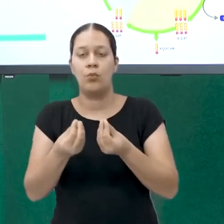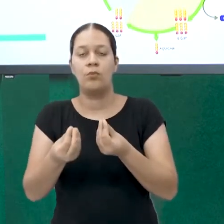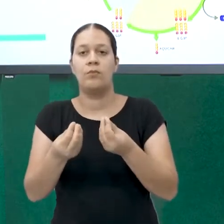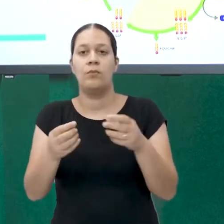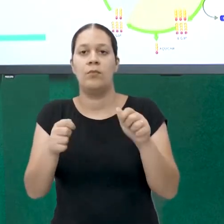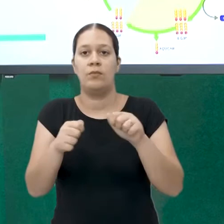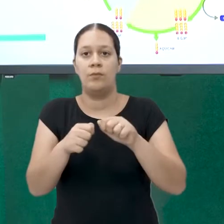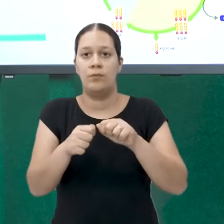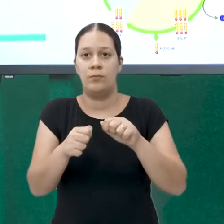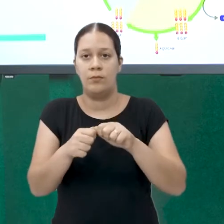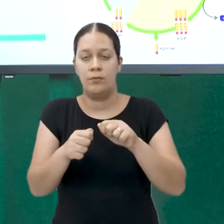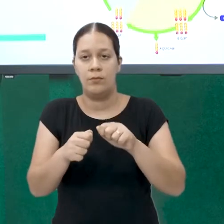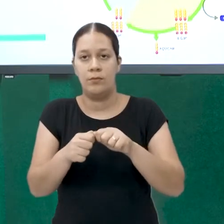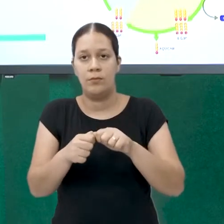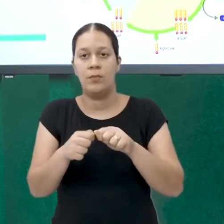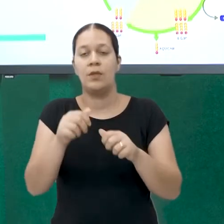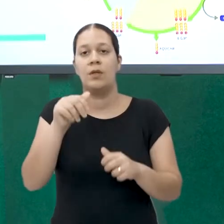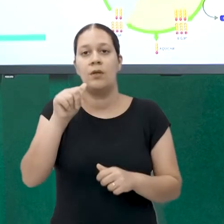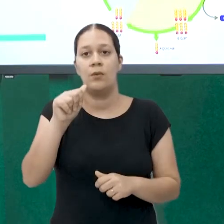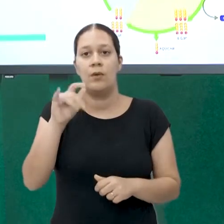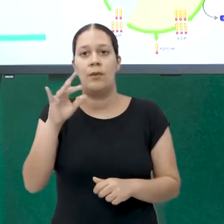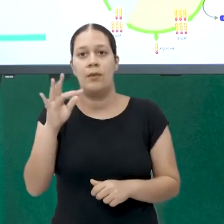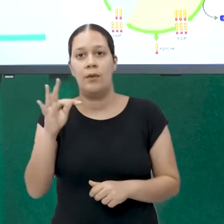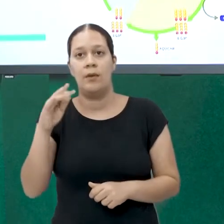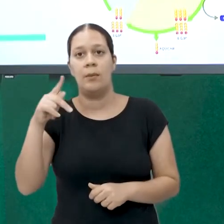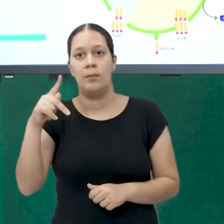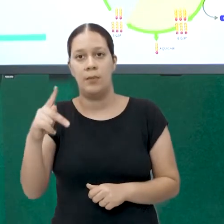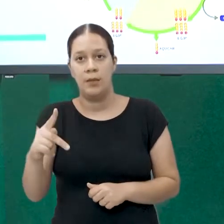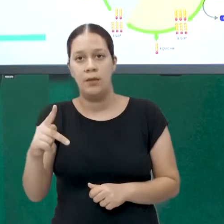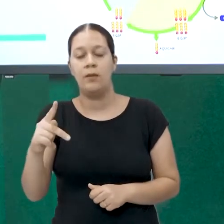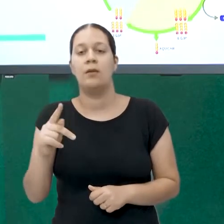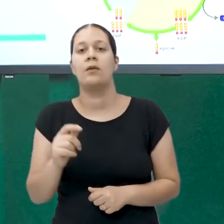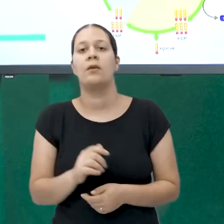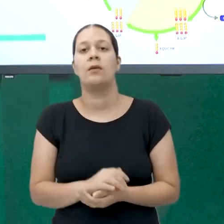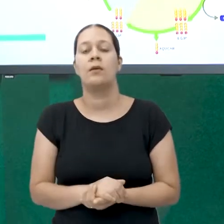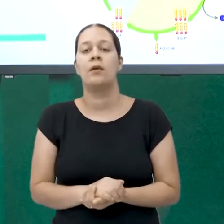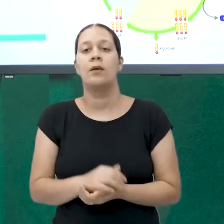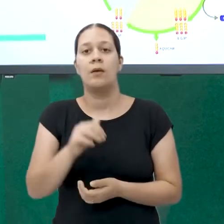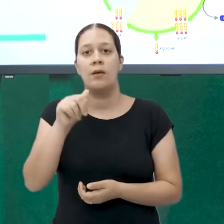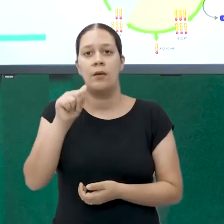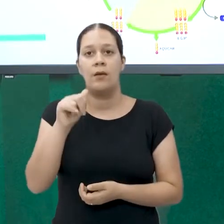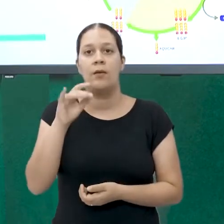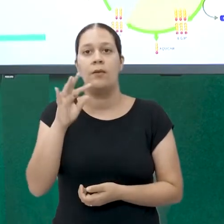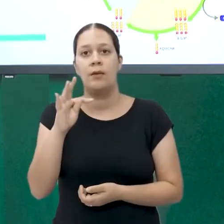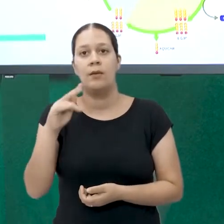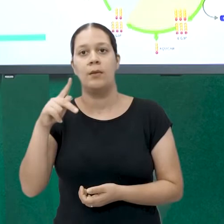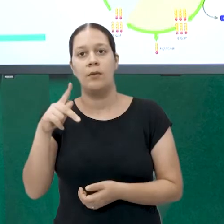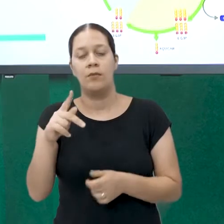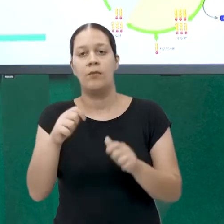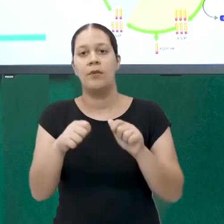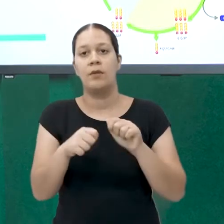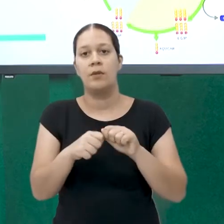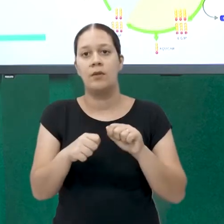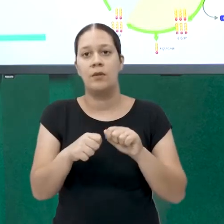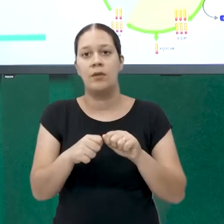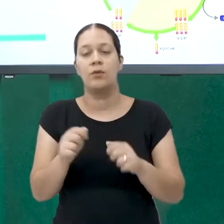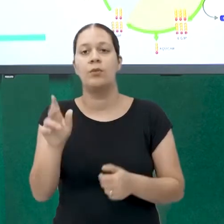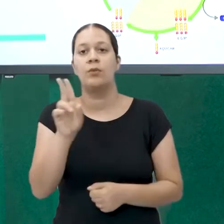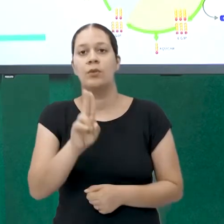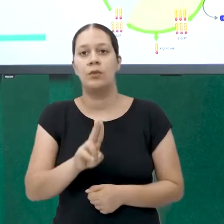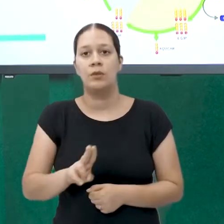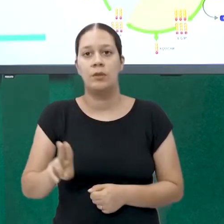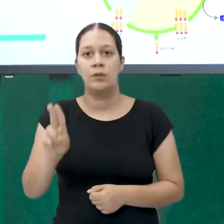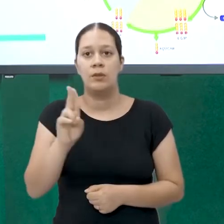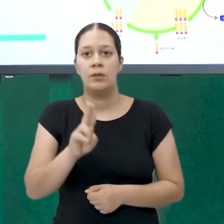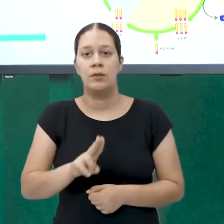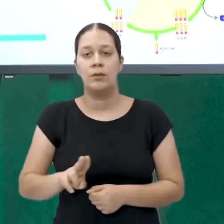sintase, tá? E a produção de ATP, beleza? E esse ATP produzido